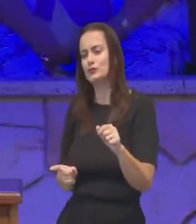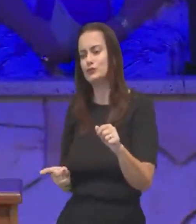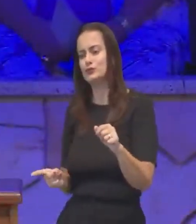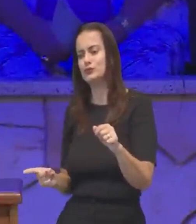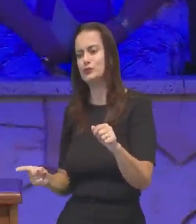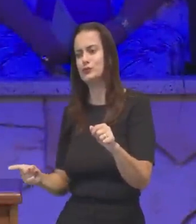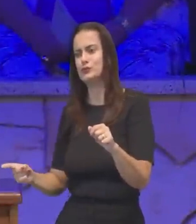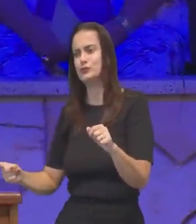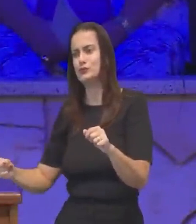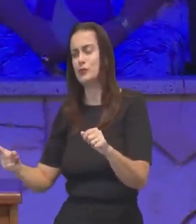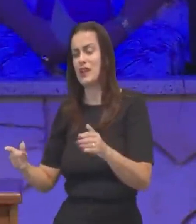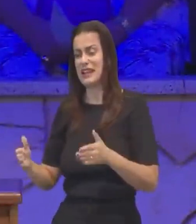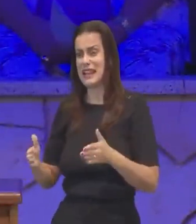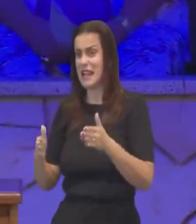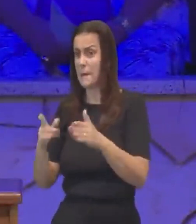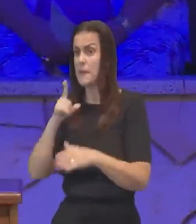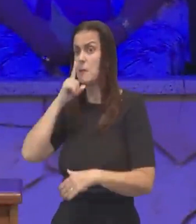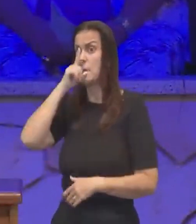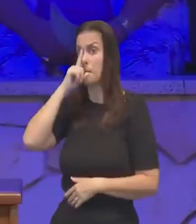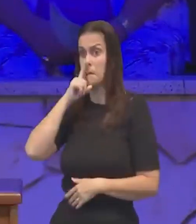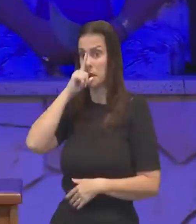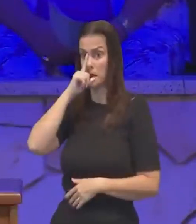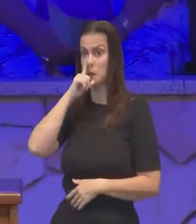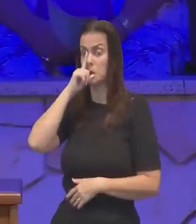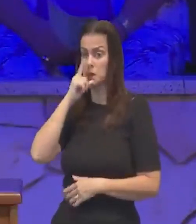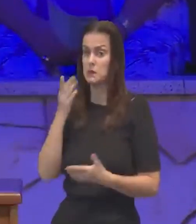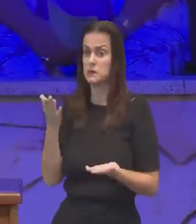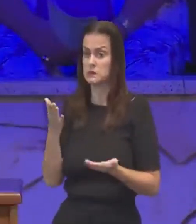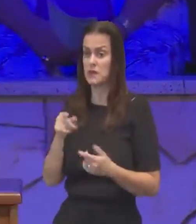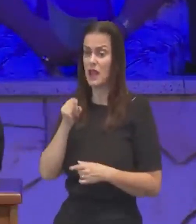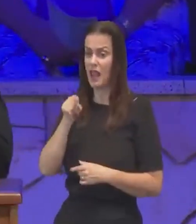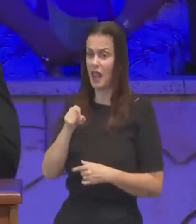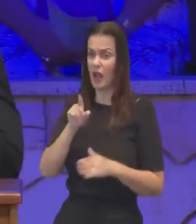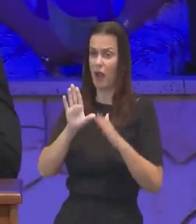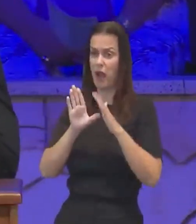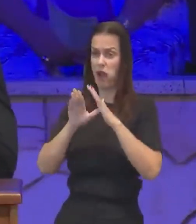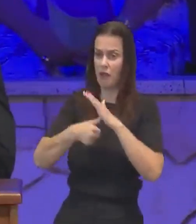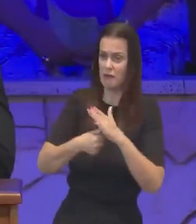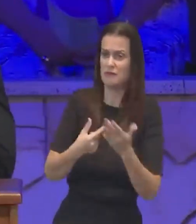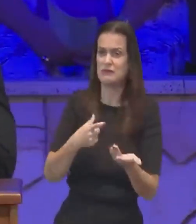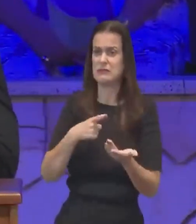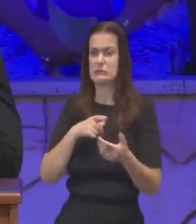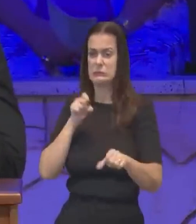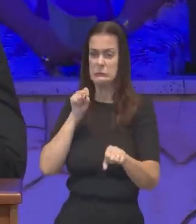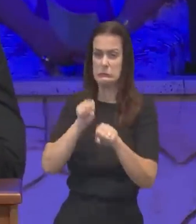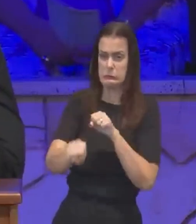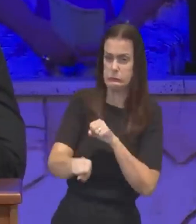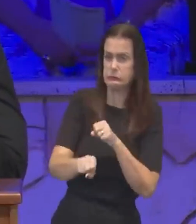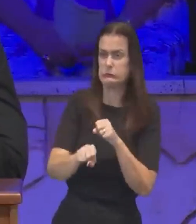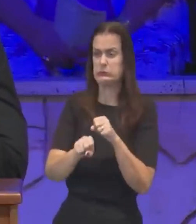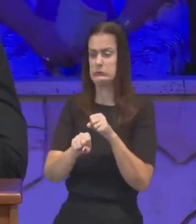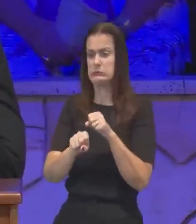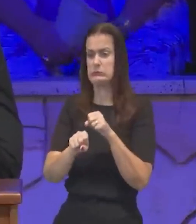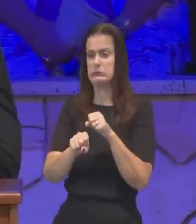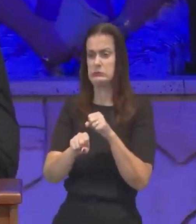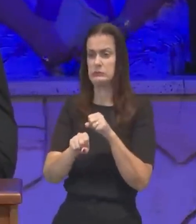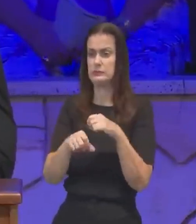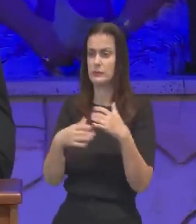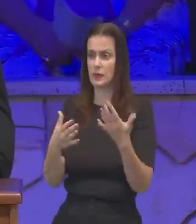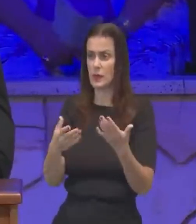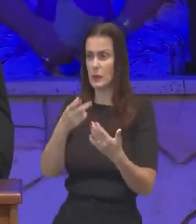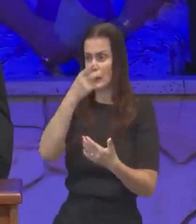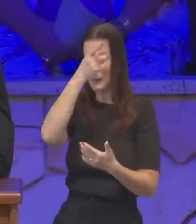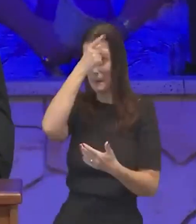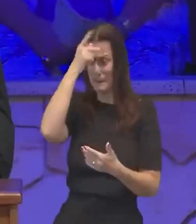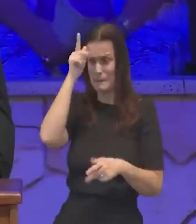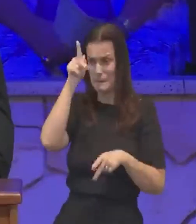estrada perigosa. Ali acontecia assaltos, assassinatos. Então os judeus,